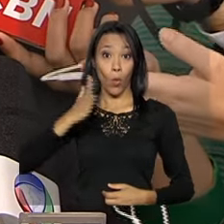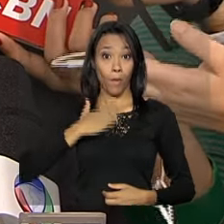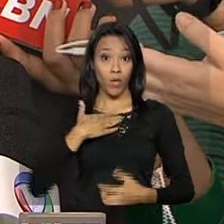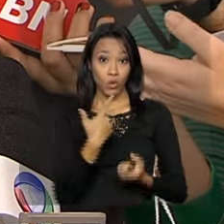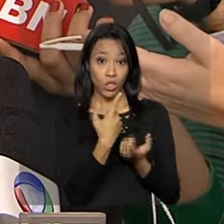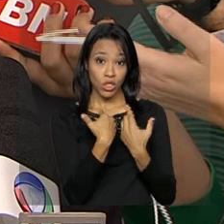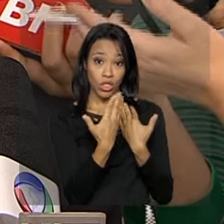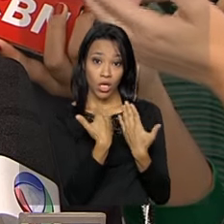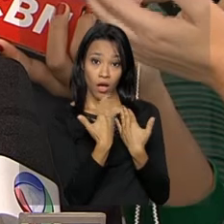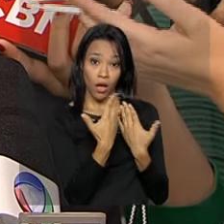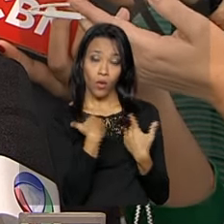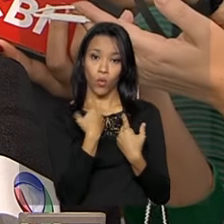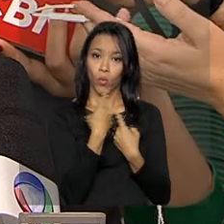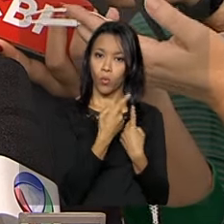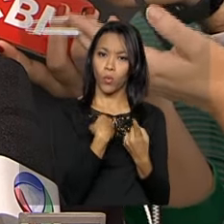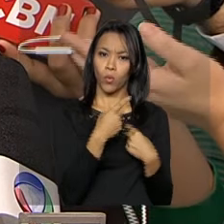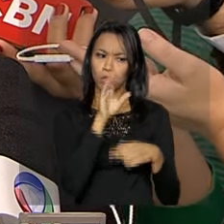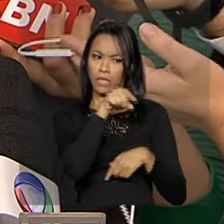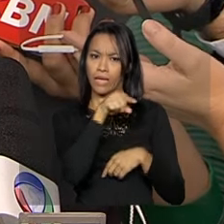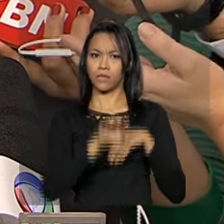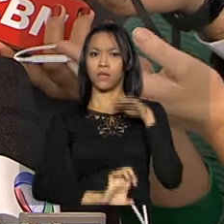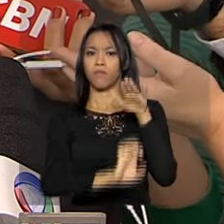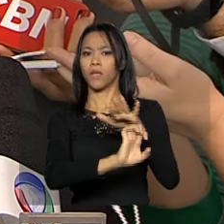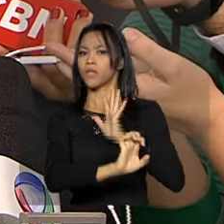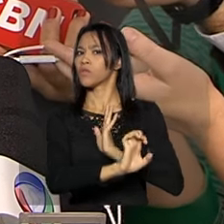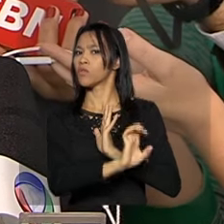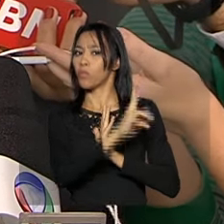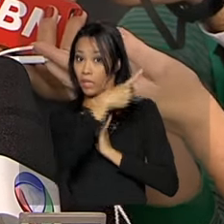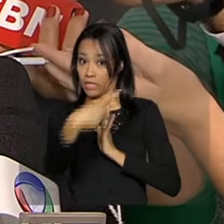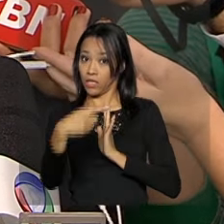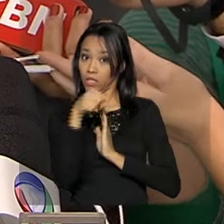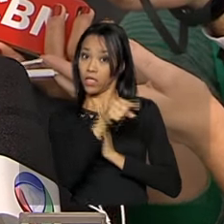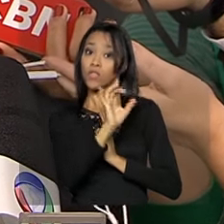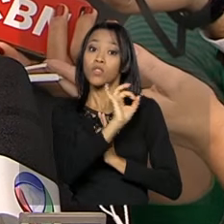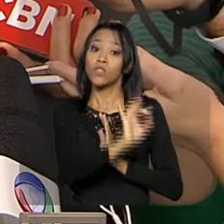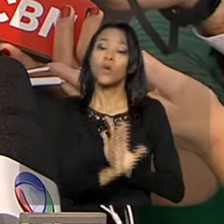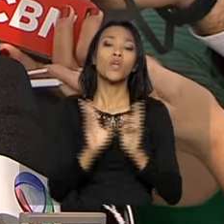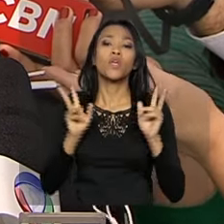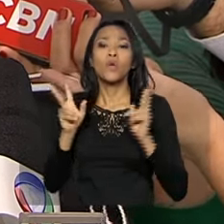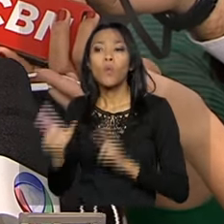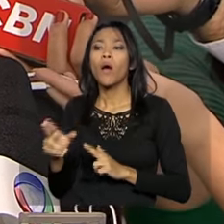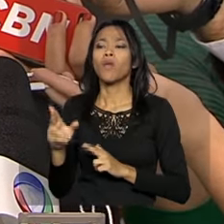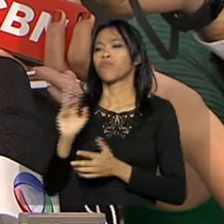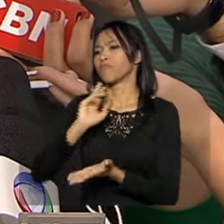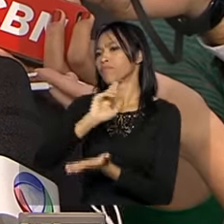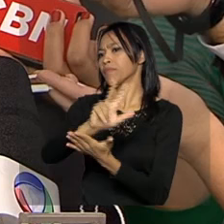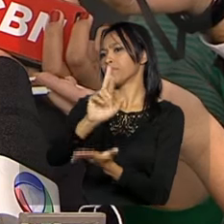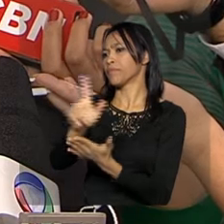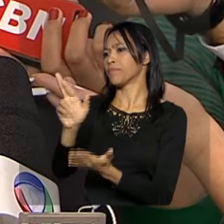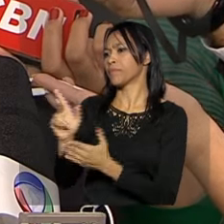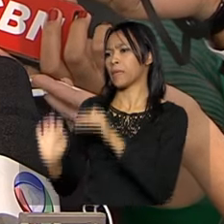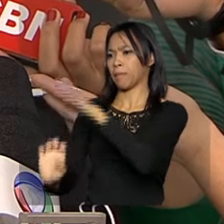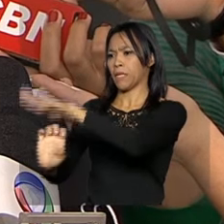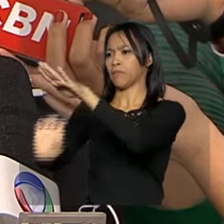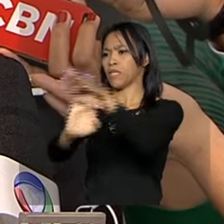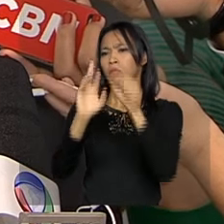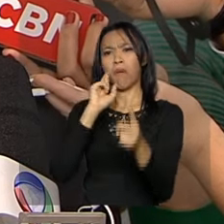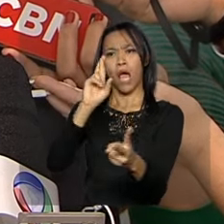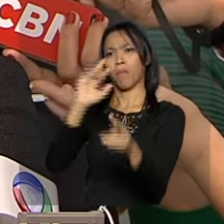empresa, da mencionada empresa, foi idêntico ao diálogo que eu tive com dezenas de